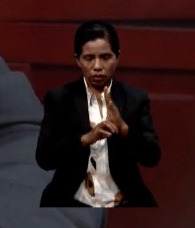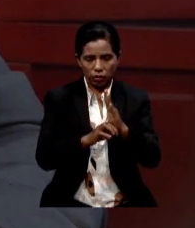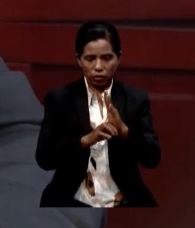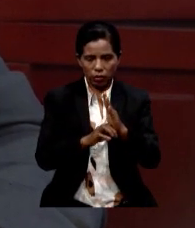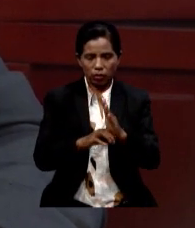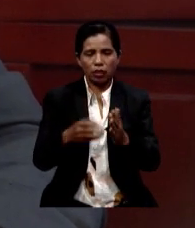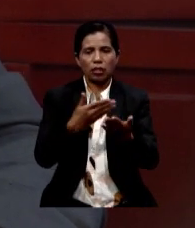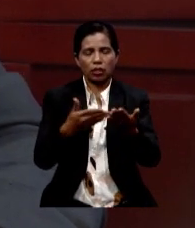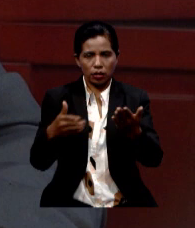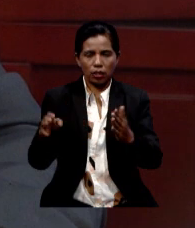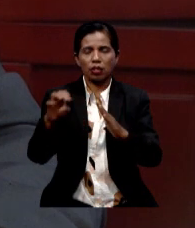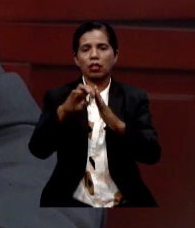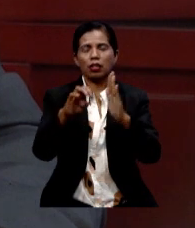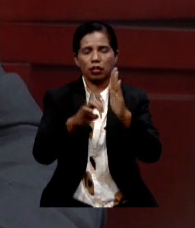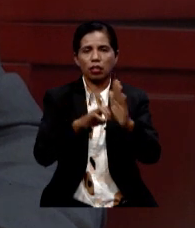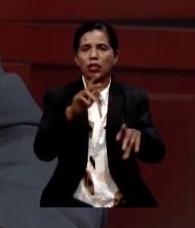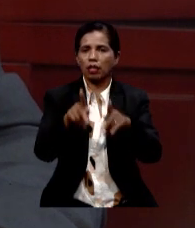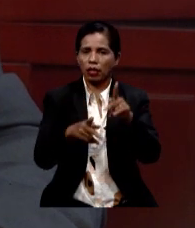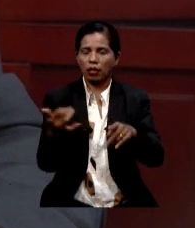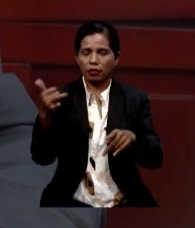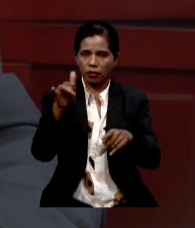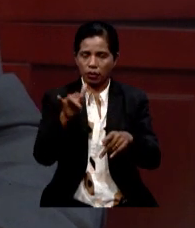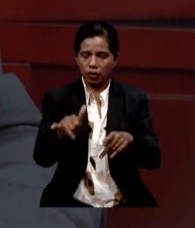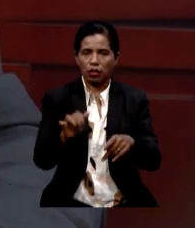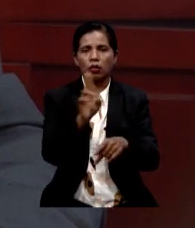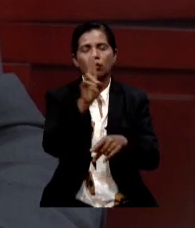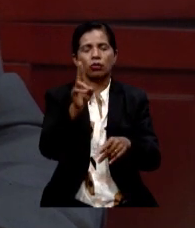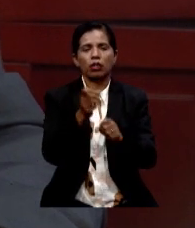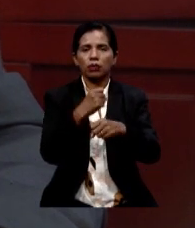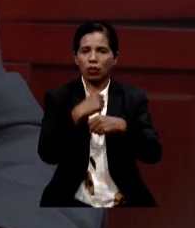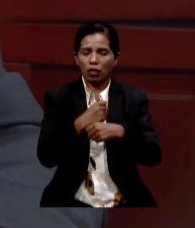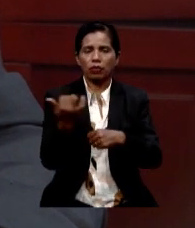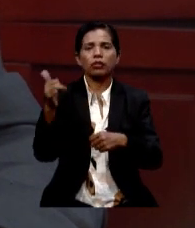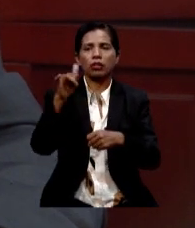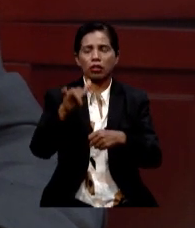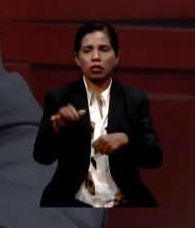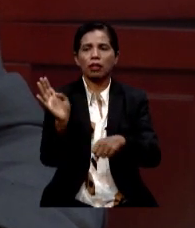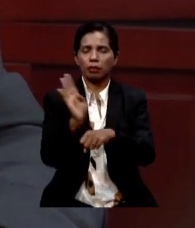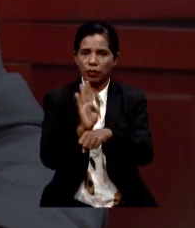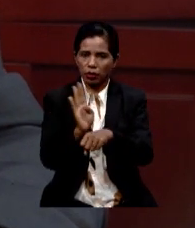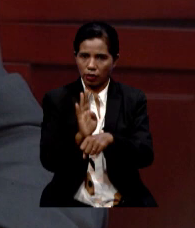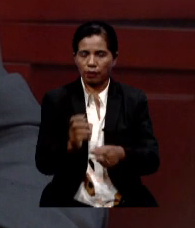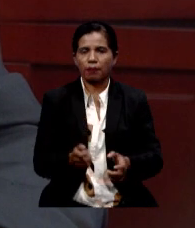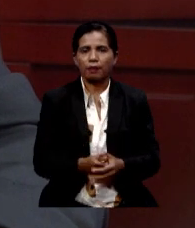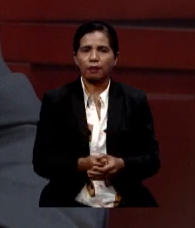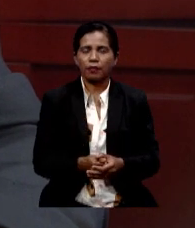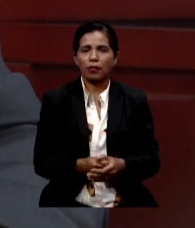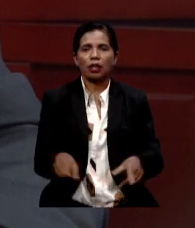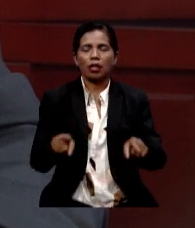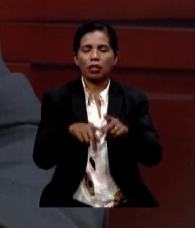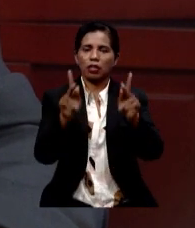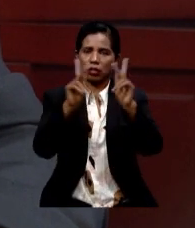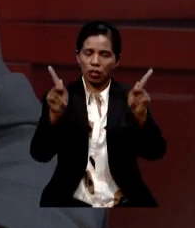do Estado, ne vema tá é mais uma de sira ocupa o de halo sirnia negócio. A nessa que o